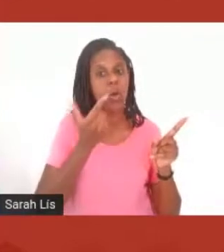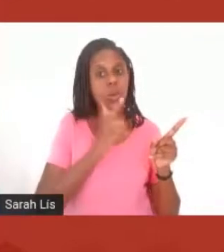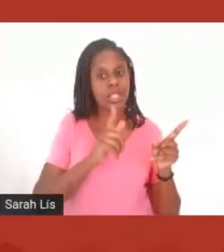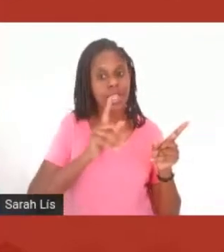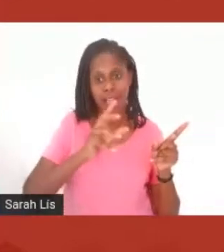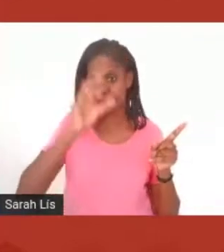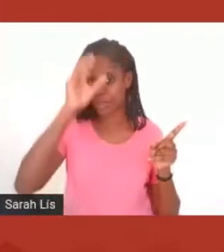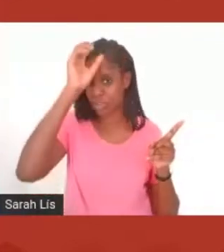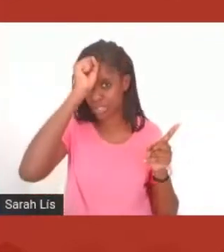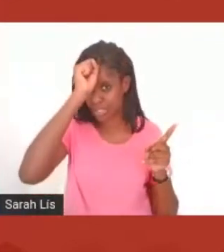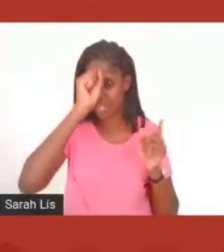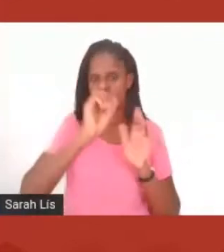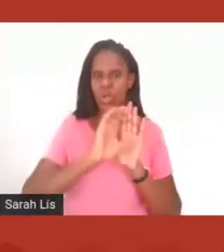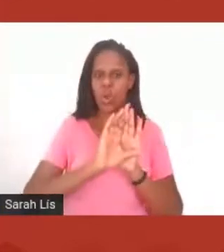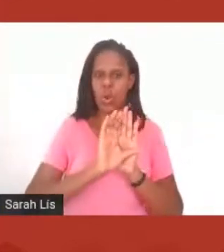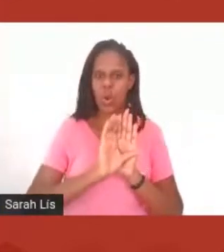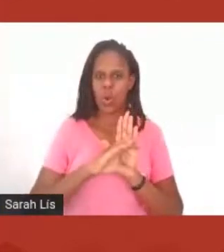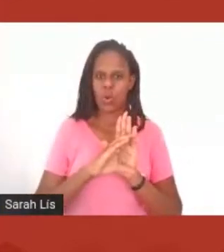e